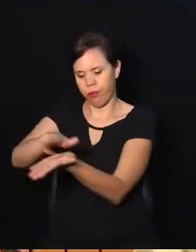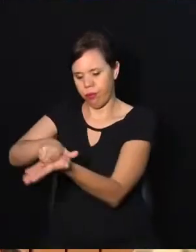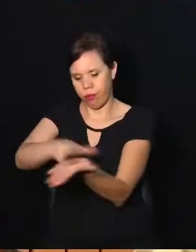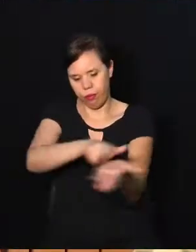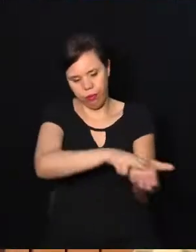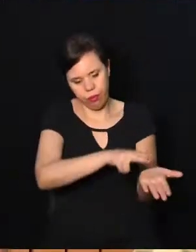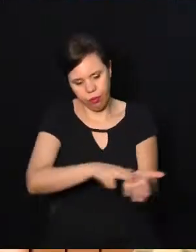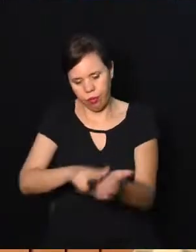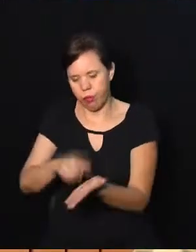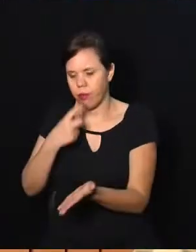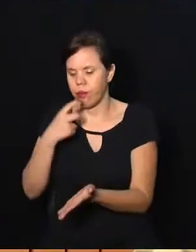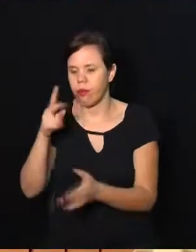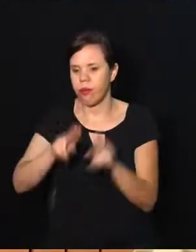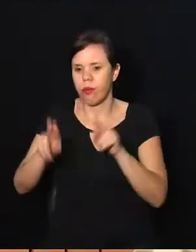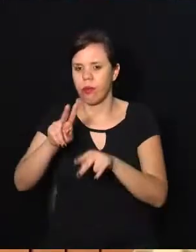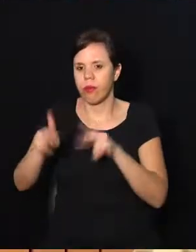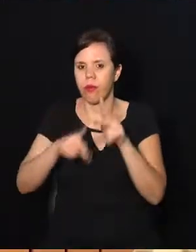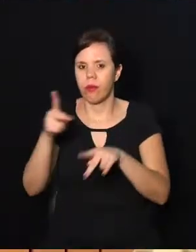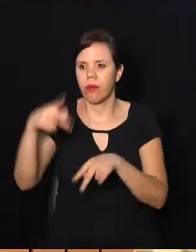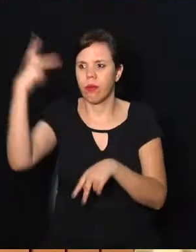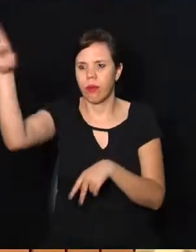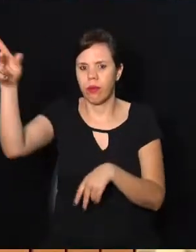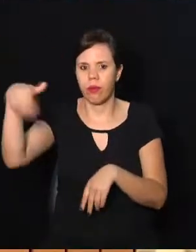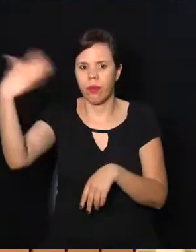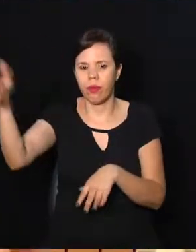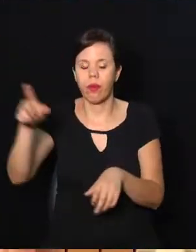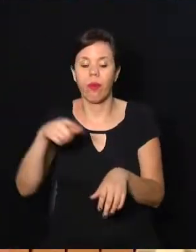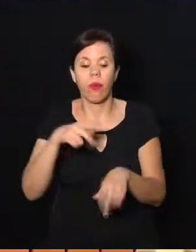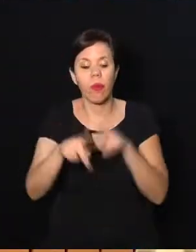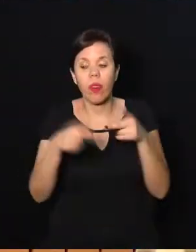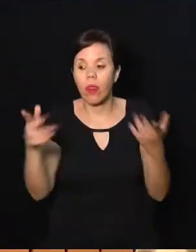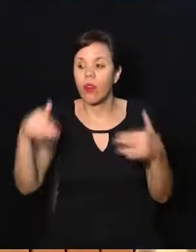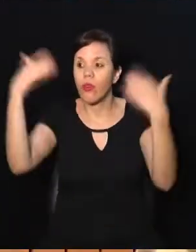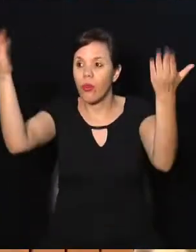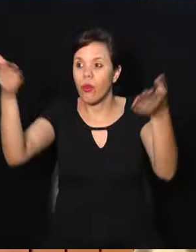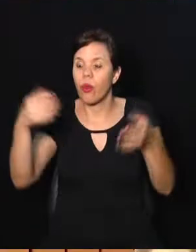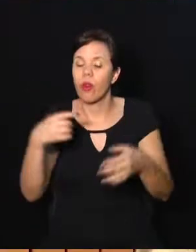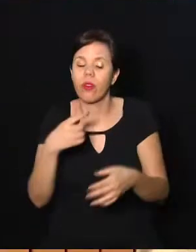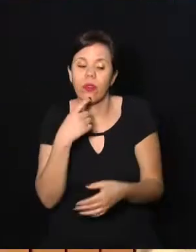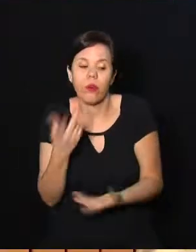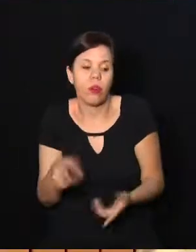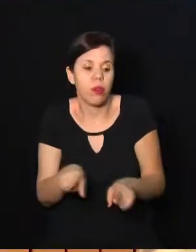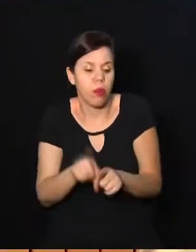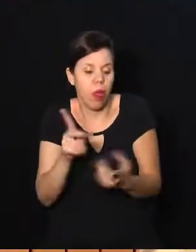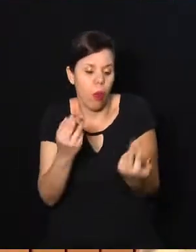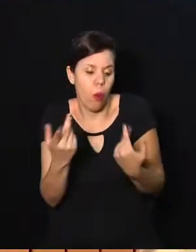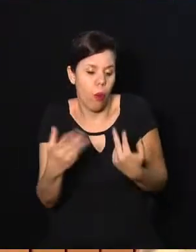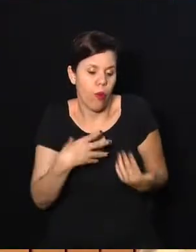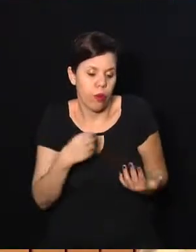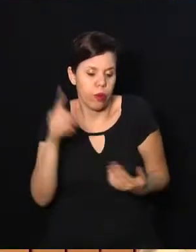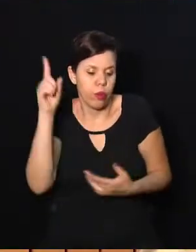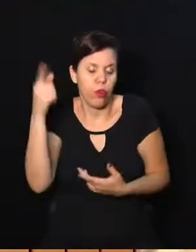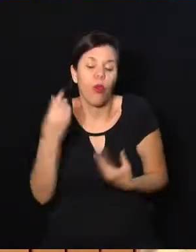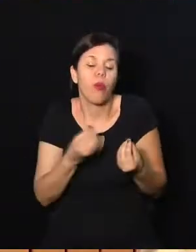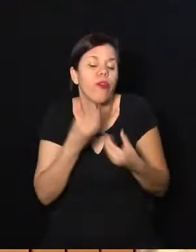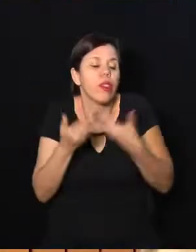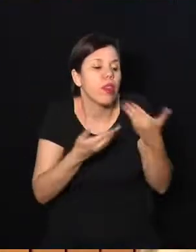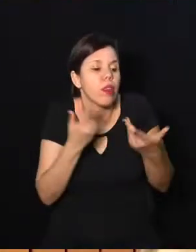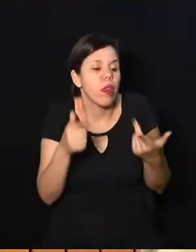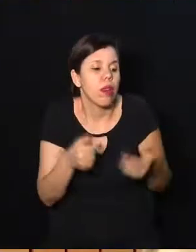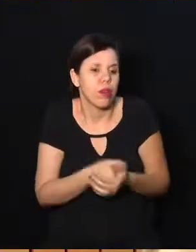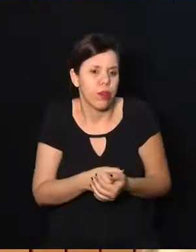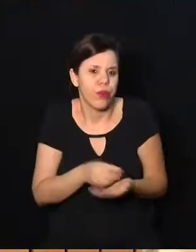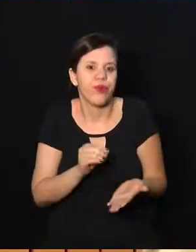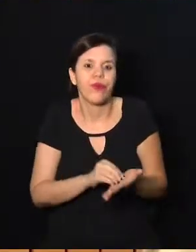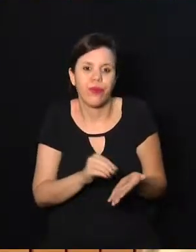de fora. Agora, são filhos de Deus também. Como é que nós vamos tratar isso aí? Como é que nós vamos viver assim?